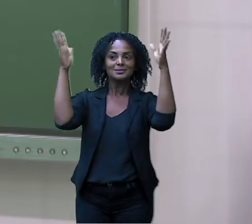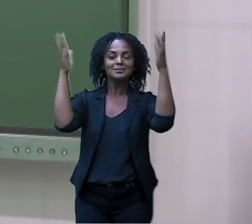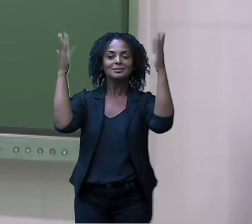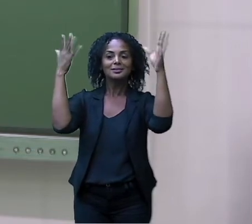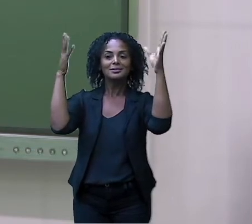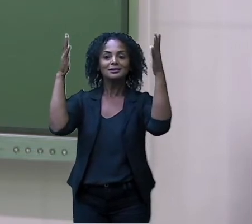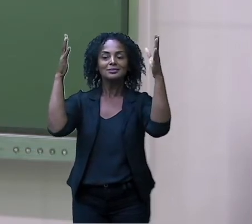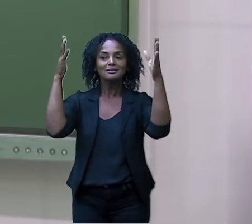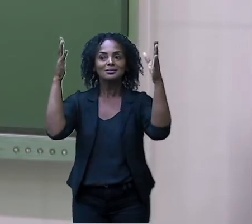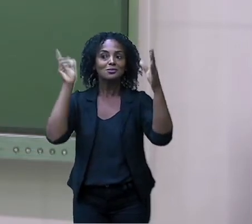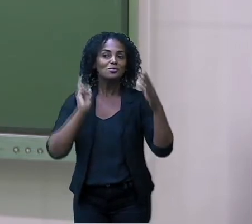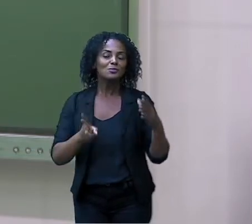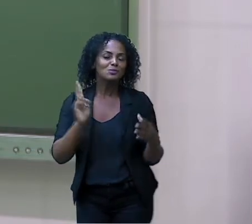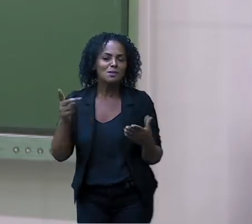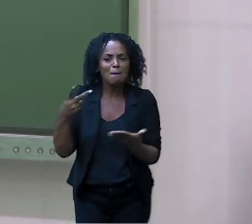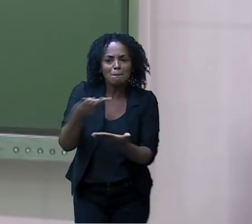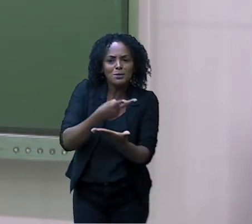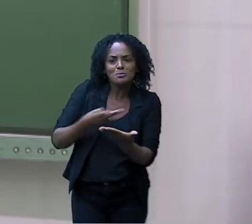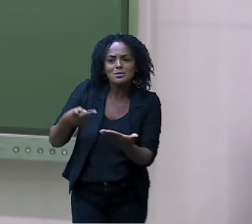chutei.